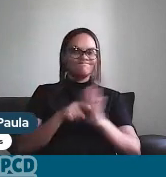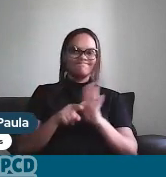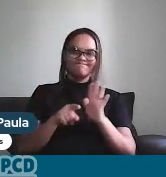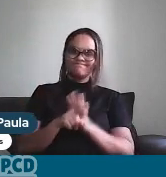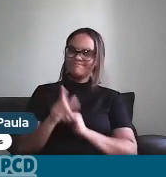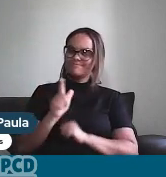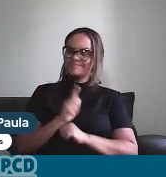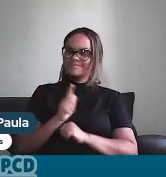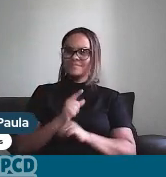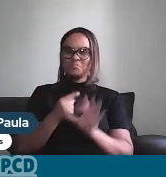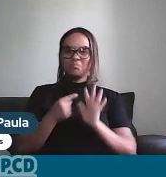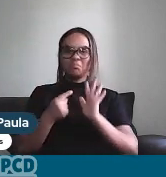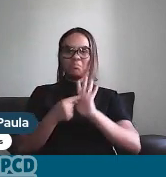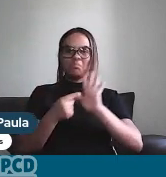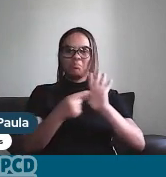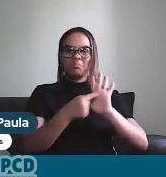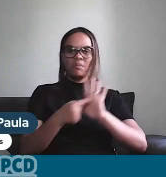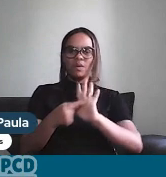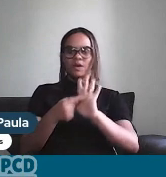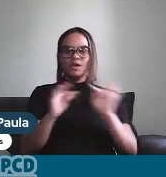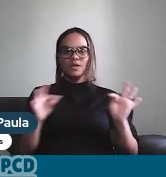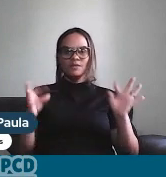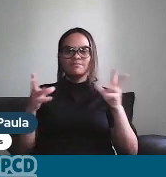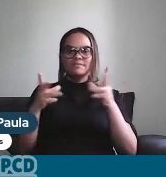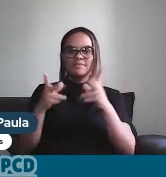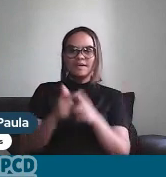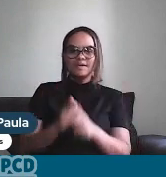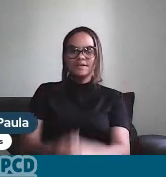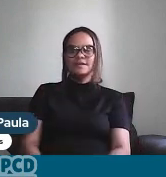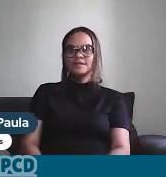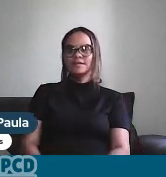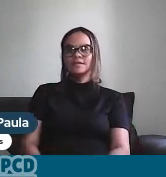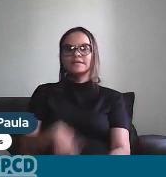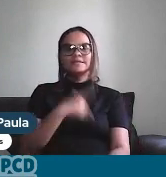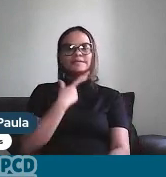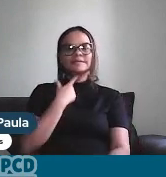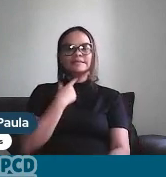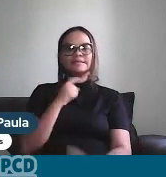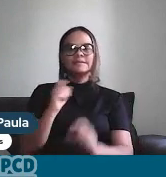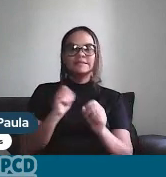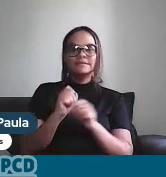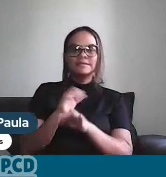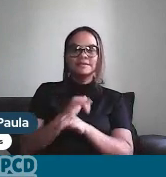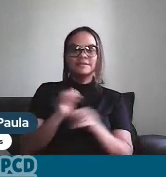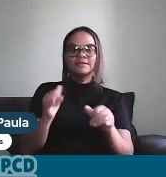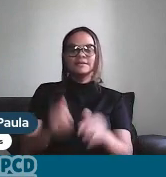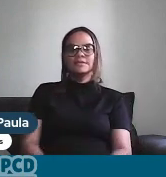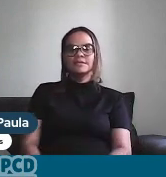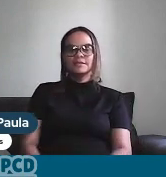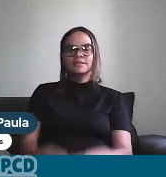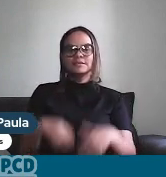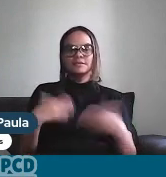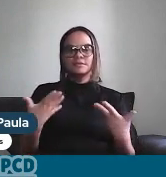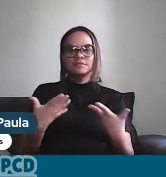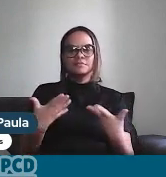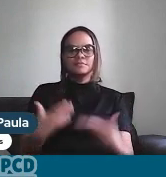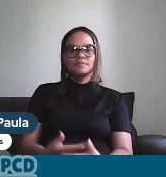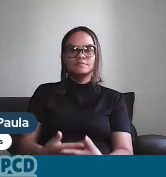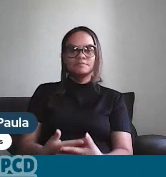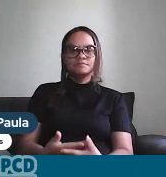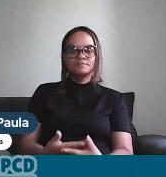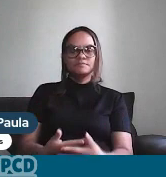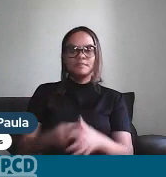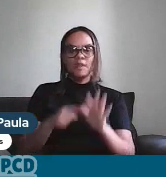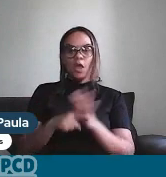por amostragem, porque todos temos a vontade de dizer, quando vem algum